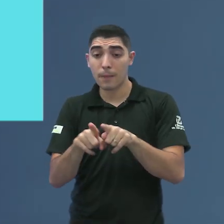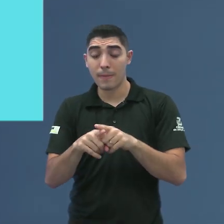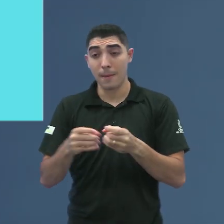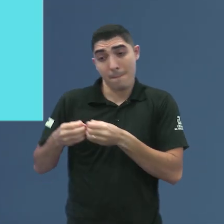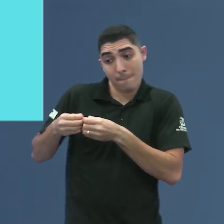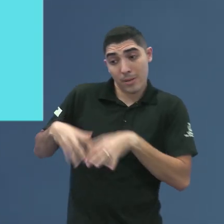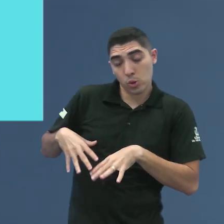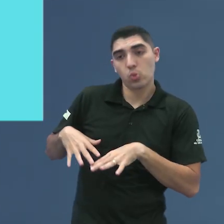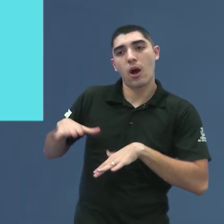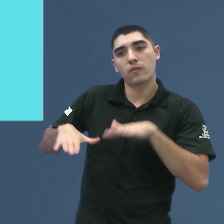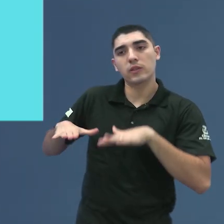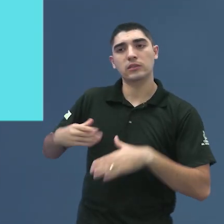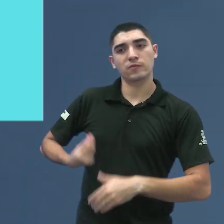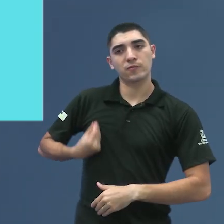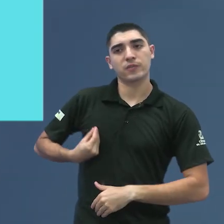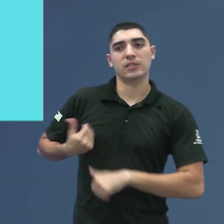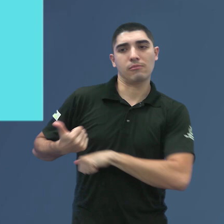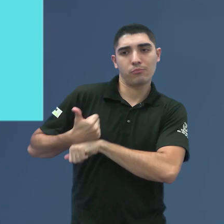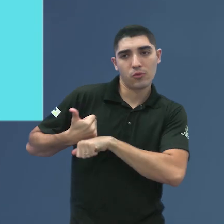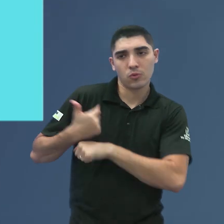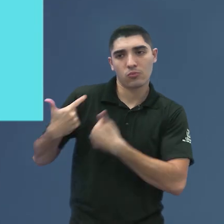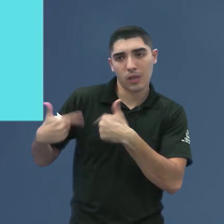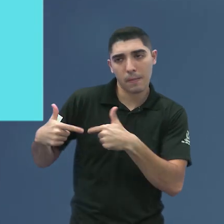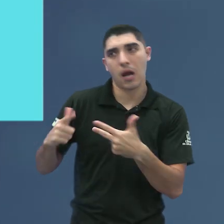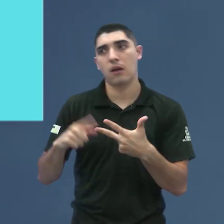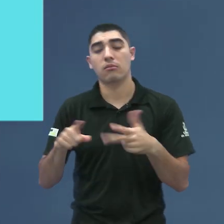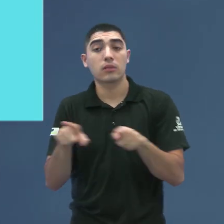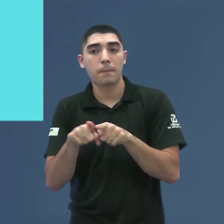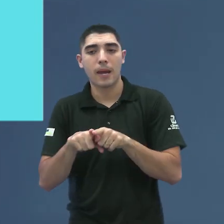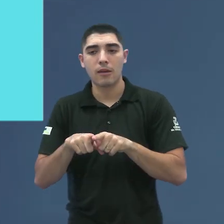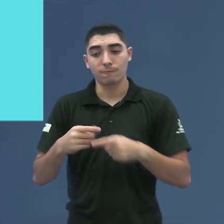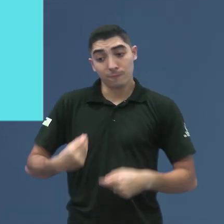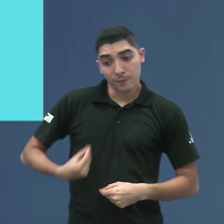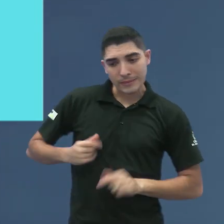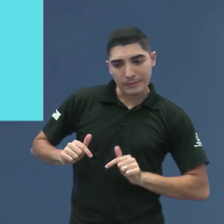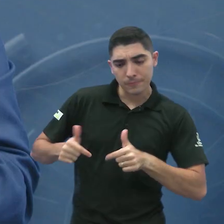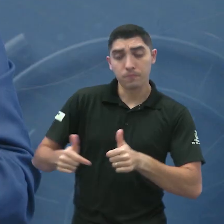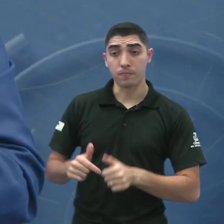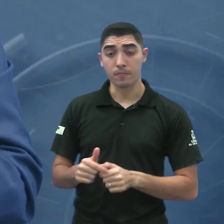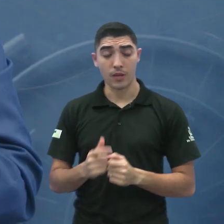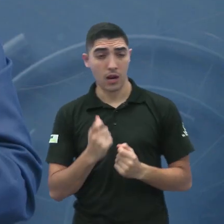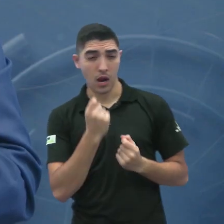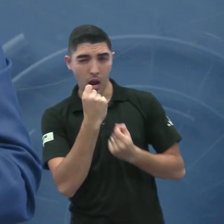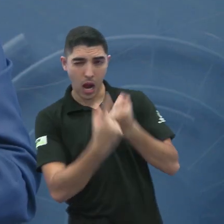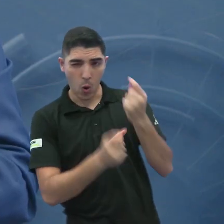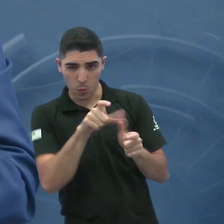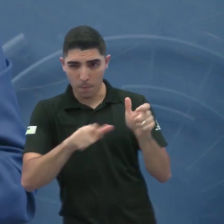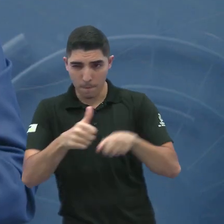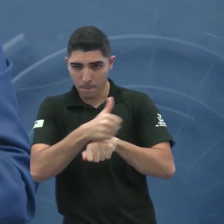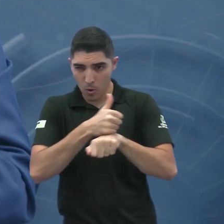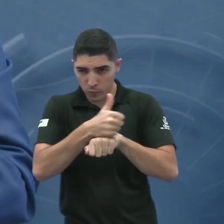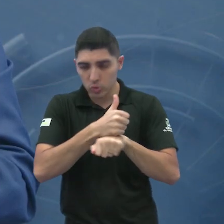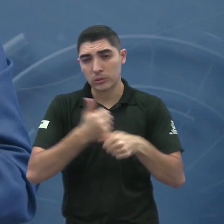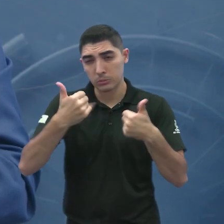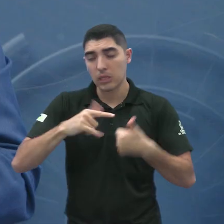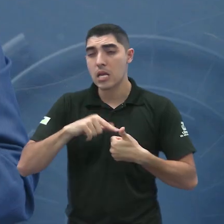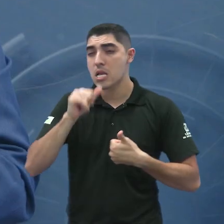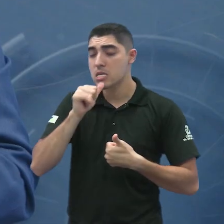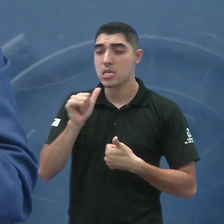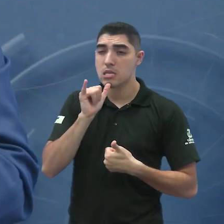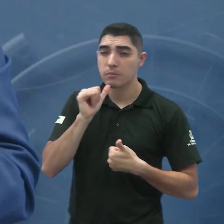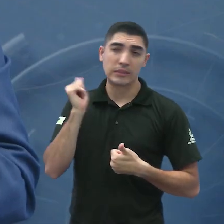e da produtividade dos brasileiros, né? Especialistas apontam que fatores como